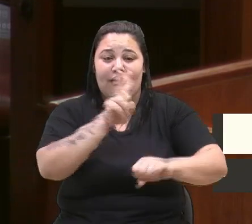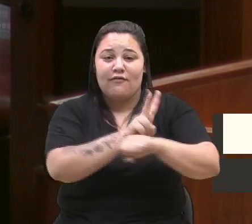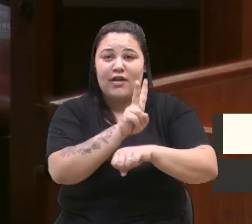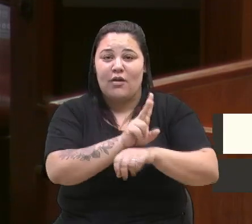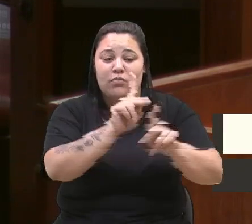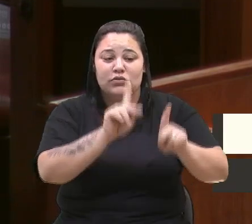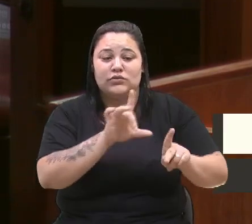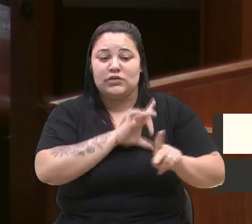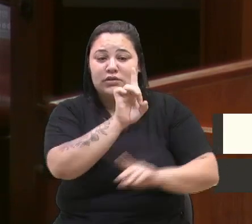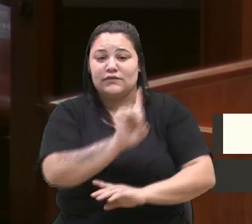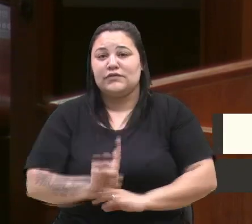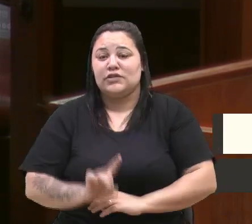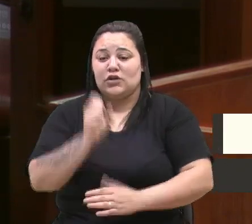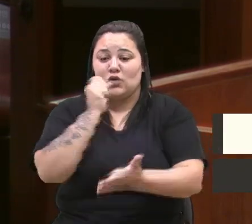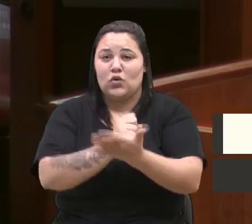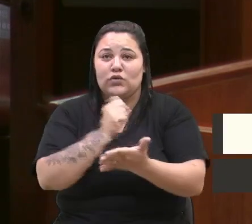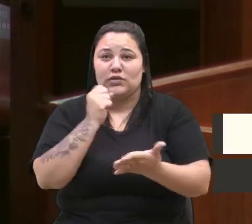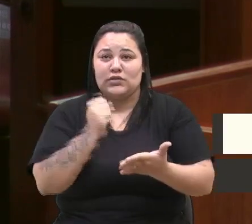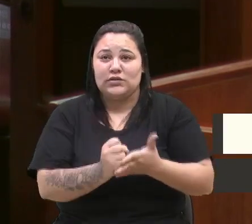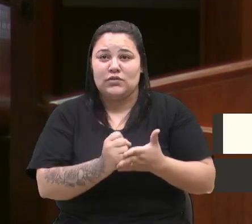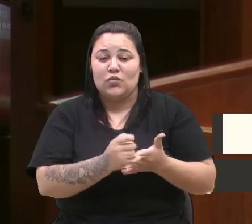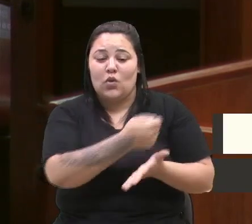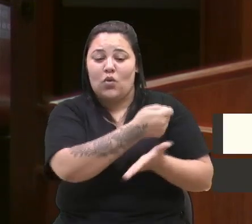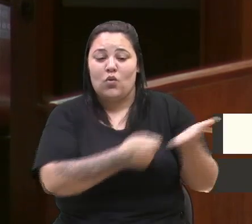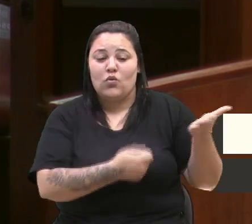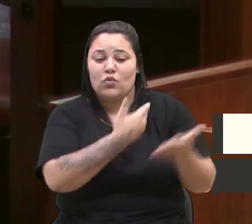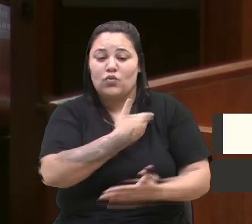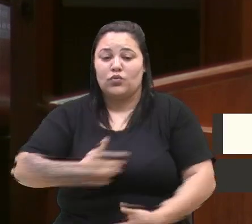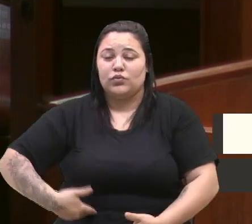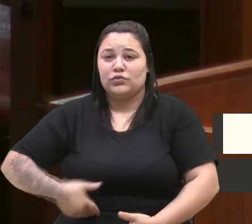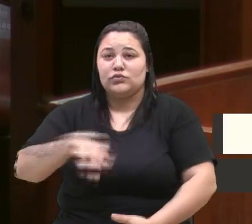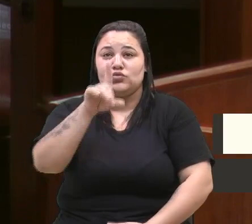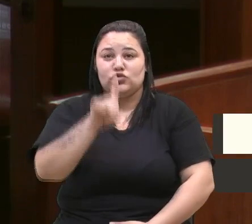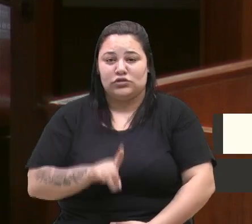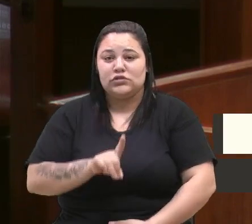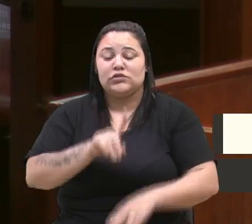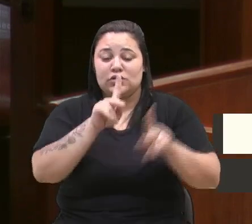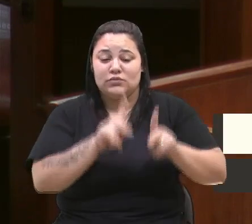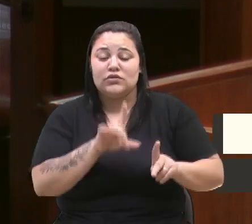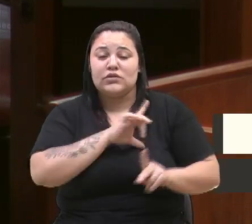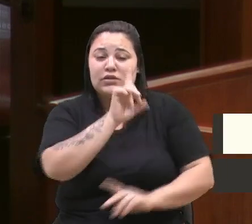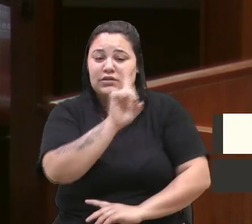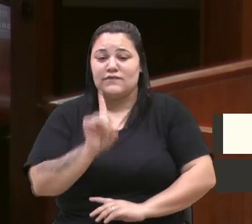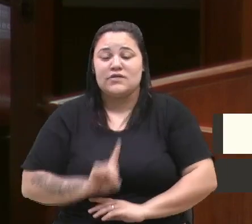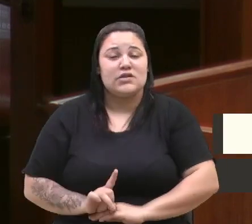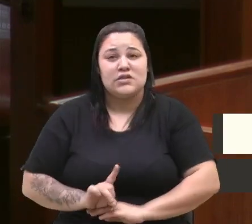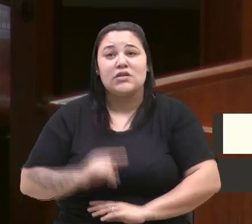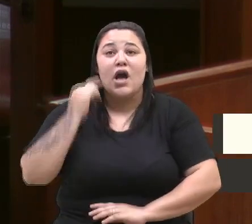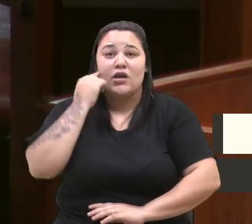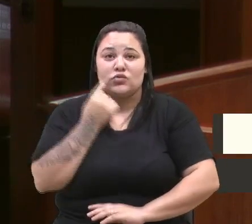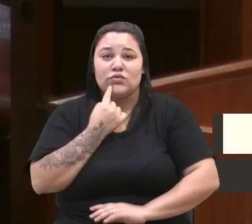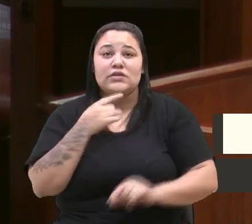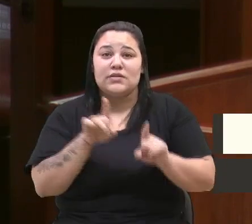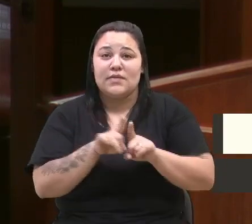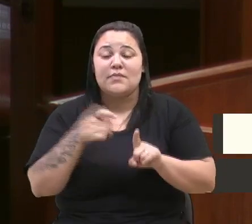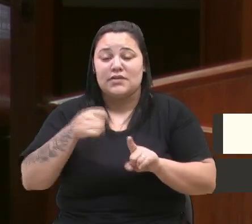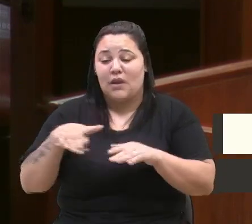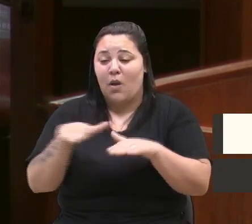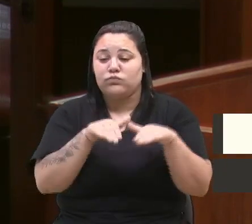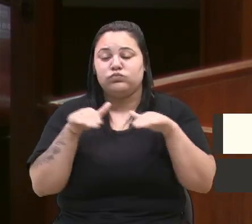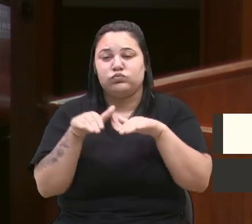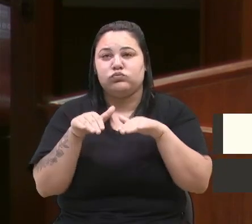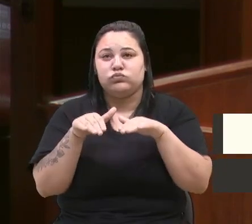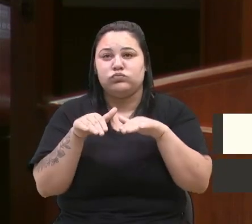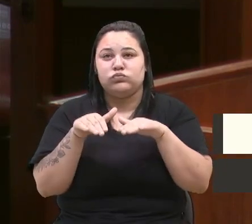em contratações e concursos públicos. Os direitos das pessoas com deficiência auditiva buscam igualar esse público